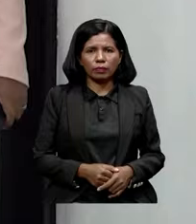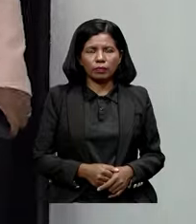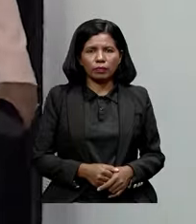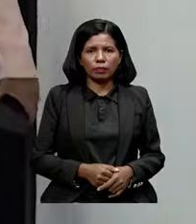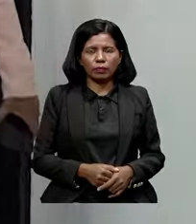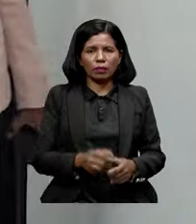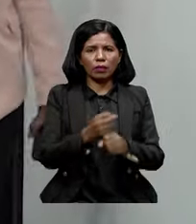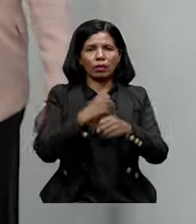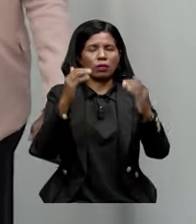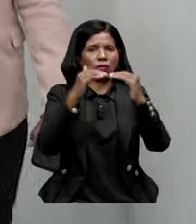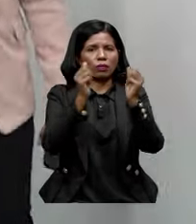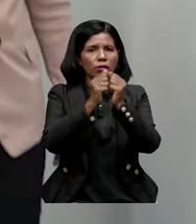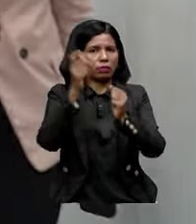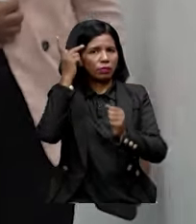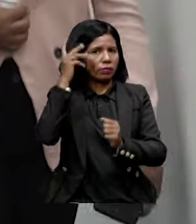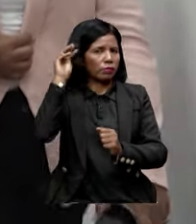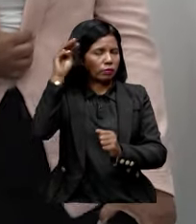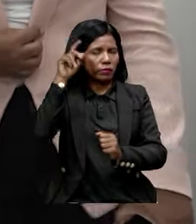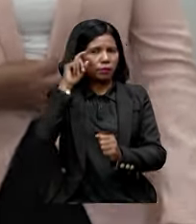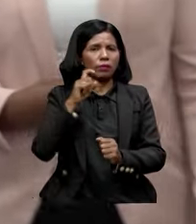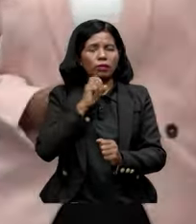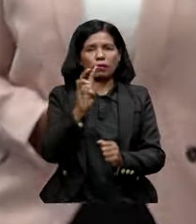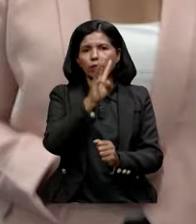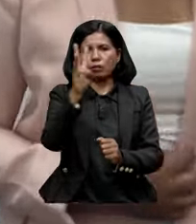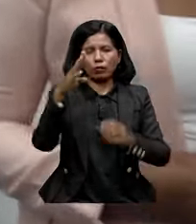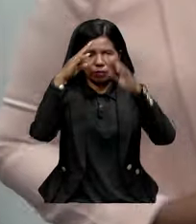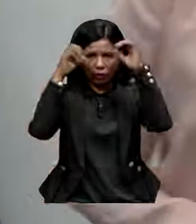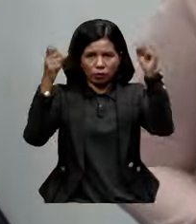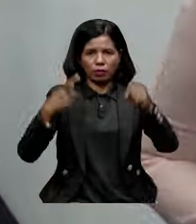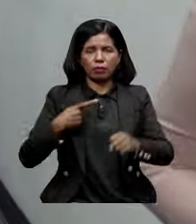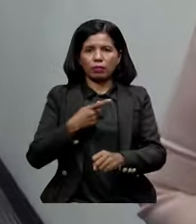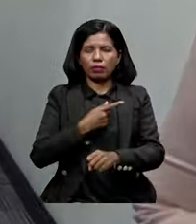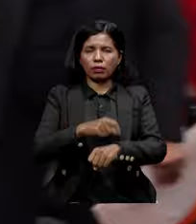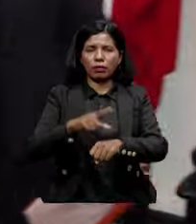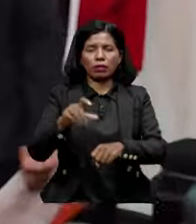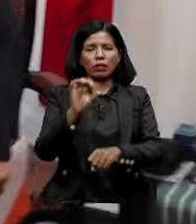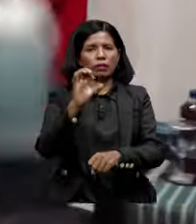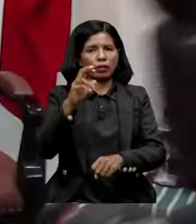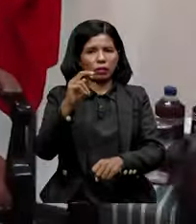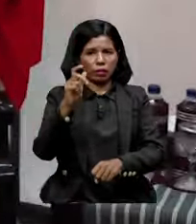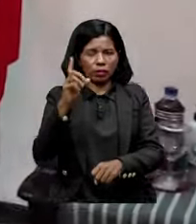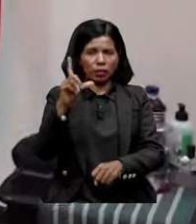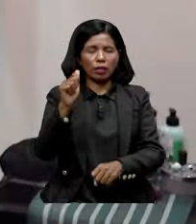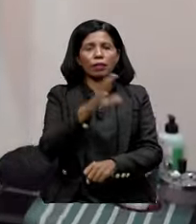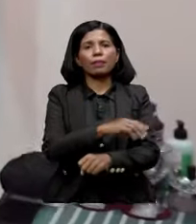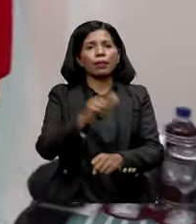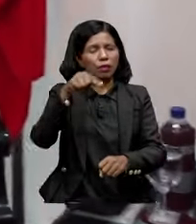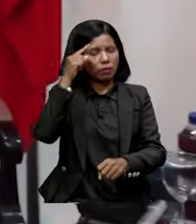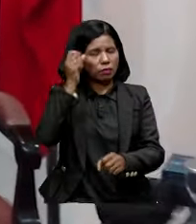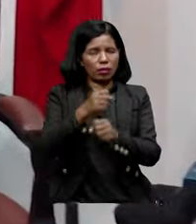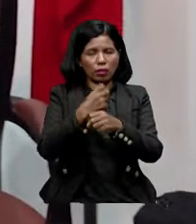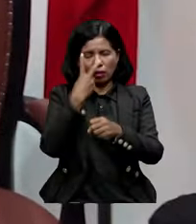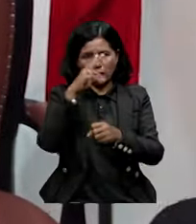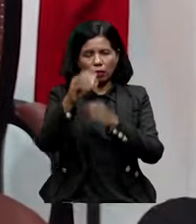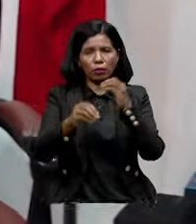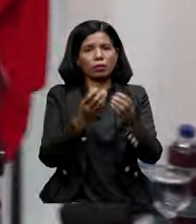Afoin halau encontro ho primeiro-ministro Kairala Sanana Guzmão, quarta né, presidente do Parlamento Nacional, Fernanda Lai, ateten, dadang né, governo halau hela revisão,